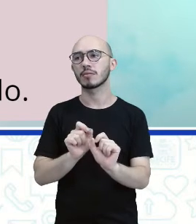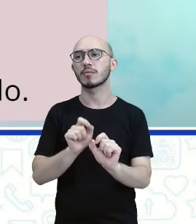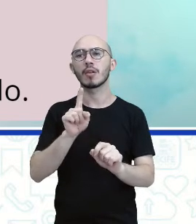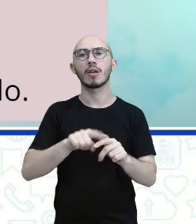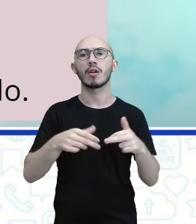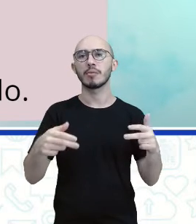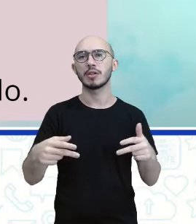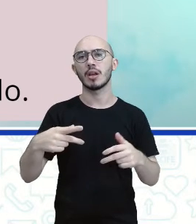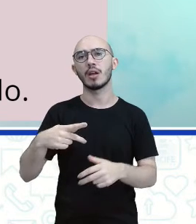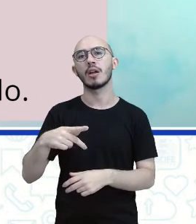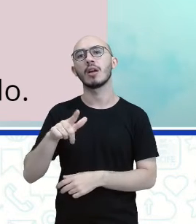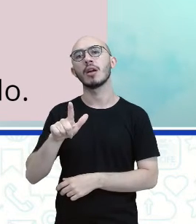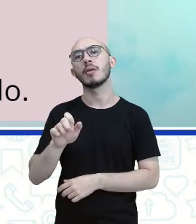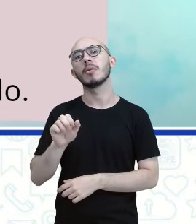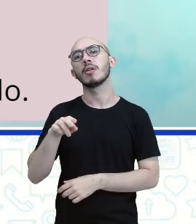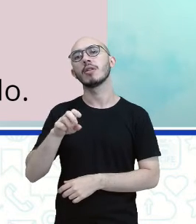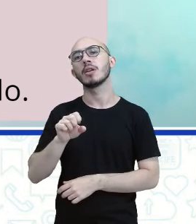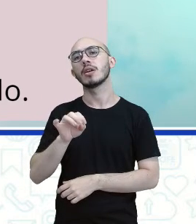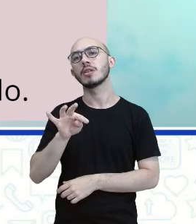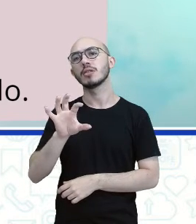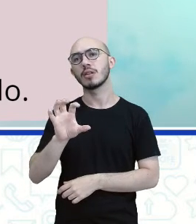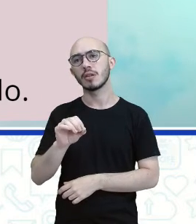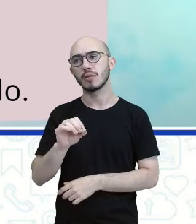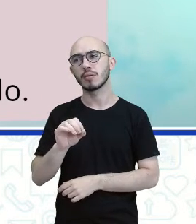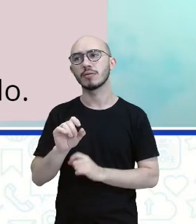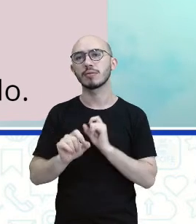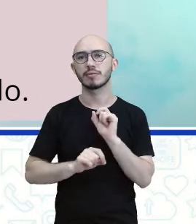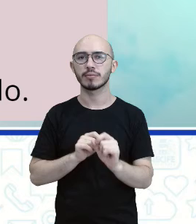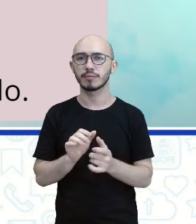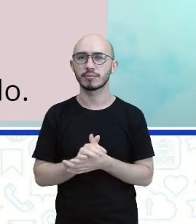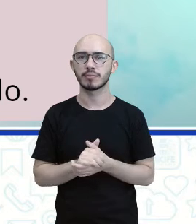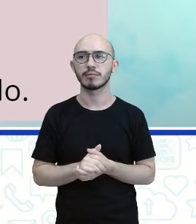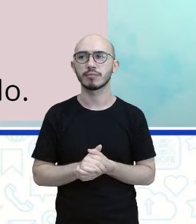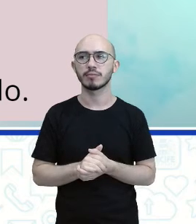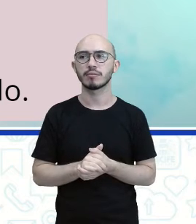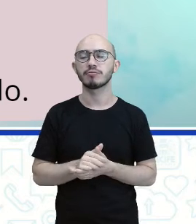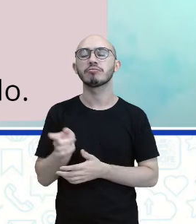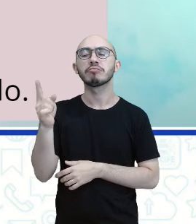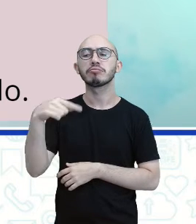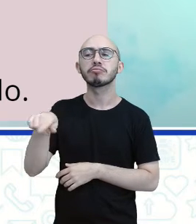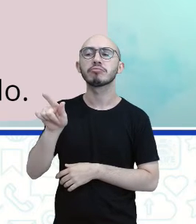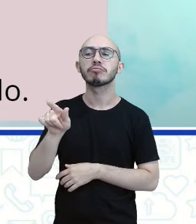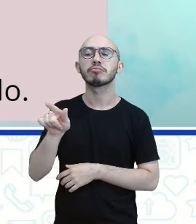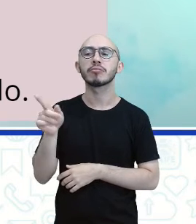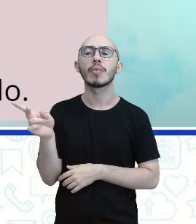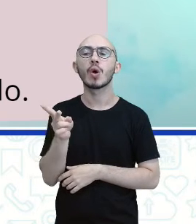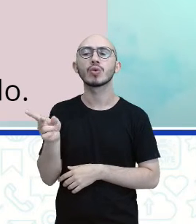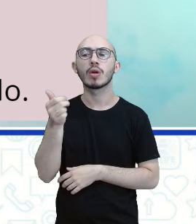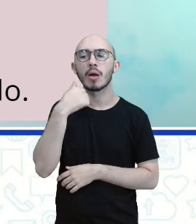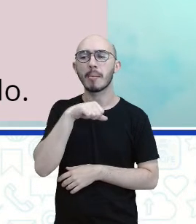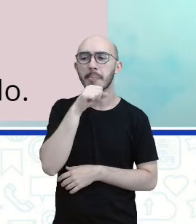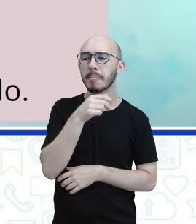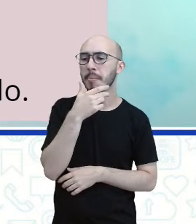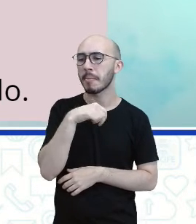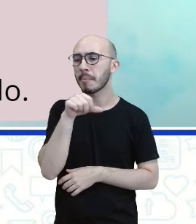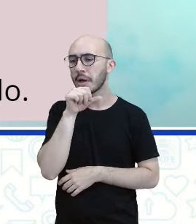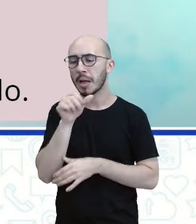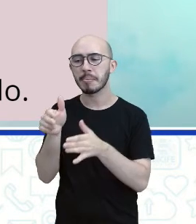objeto pleonástico antes do verbo. Aos pais, nada lhes foi solicitado. A ordem,